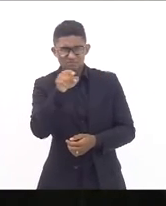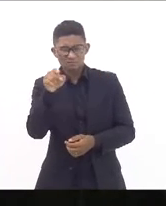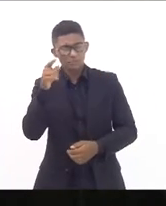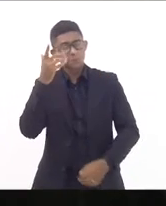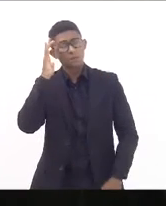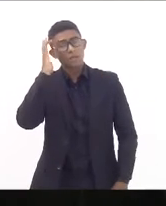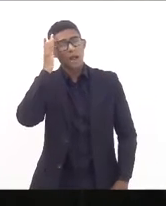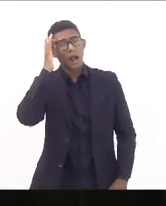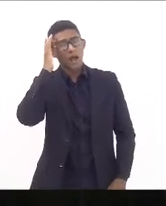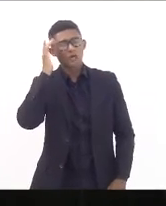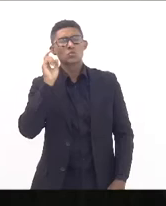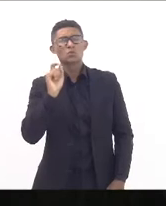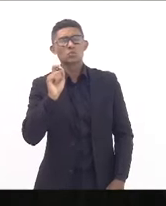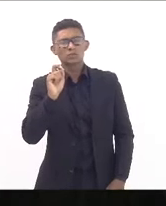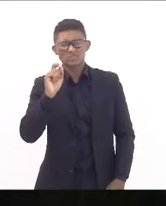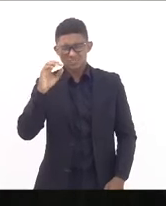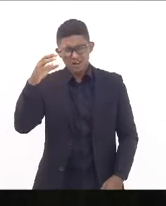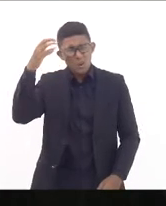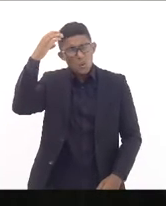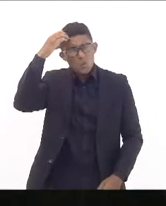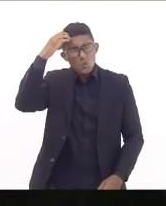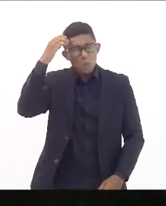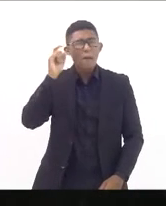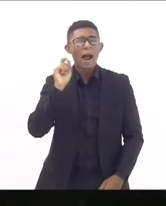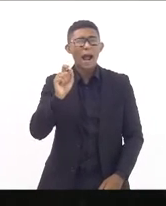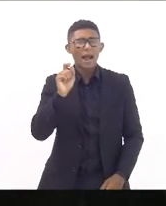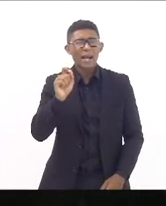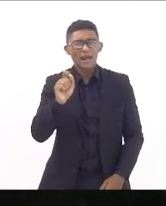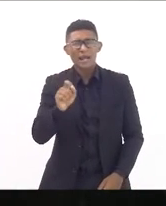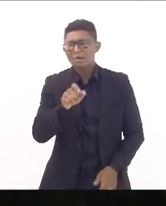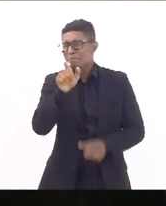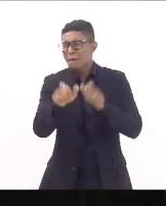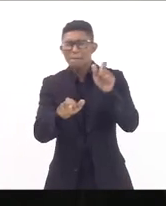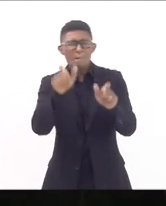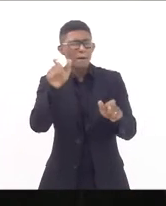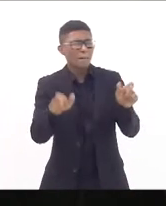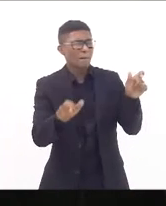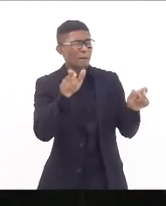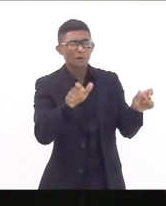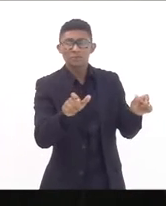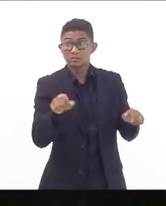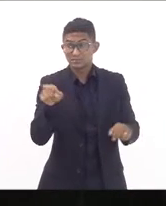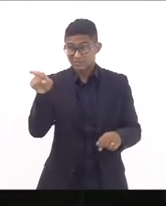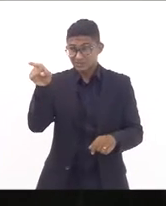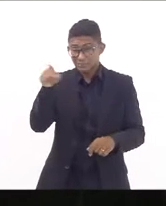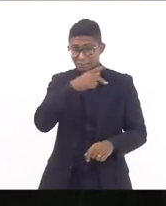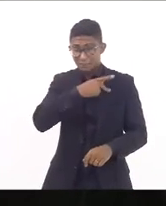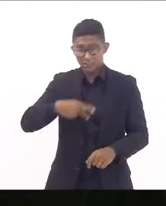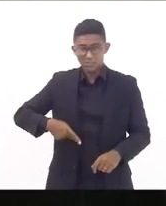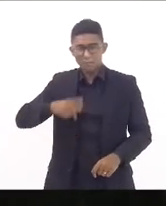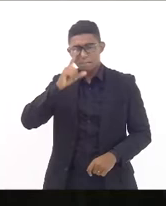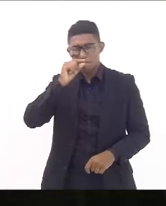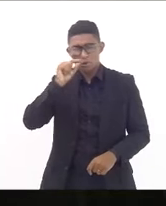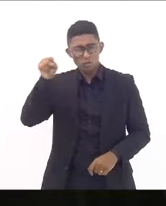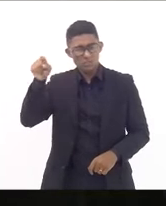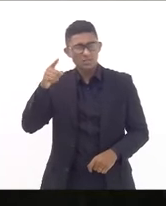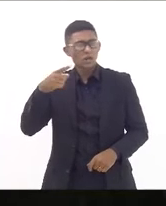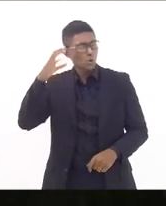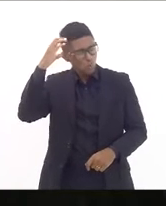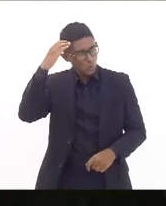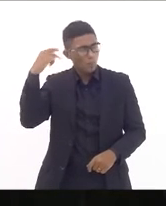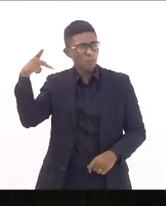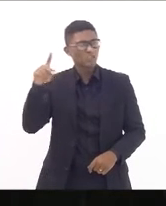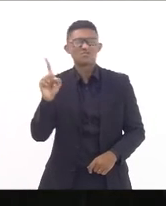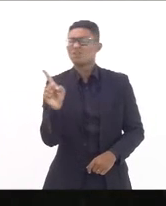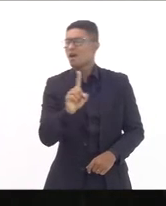que muitos são os culpados, menos o Putin, quando esse é o culpado pela guerra e pela